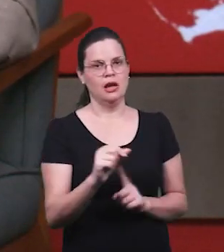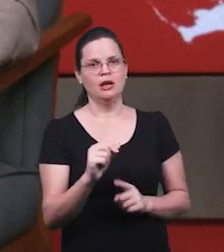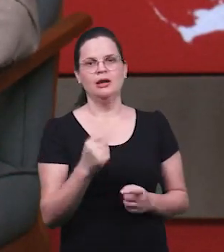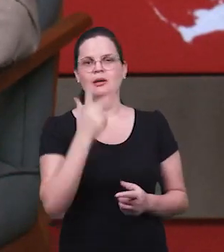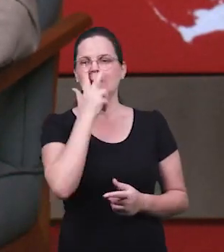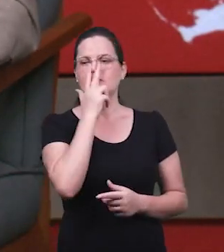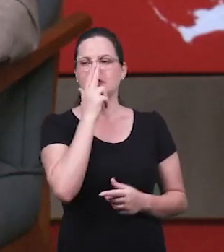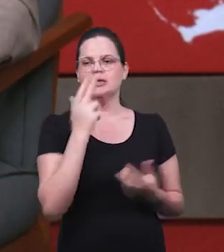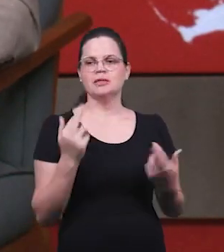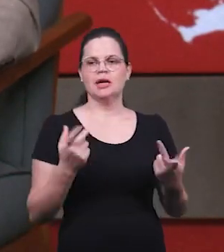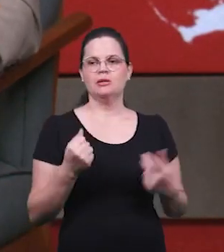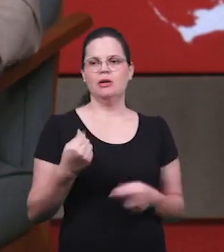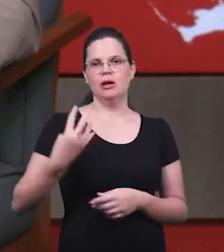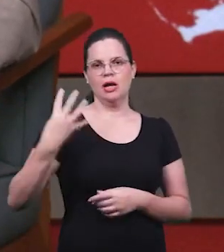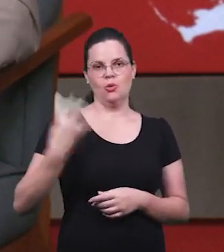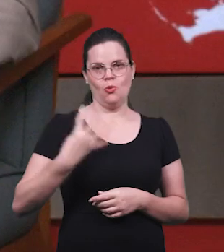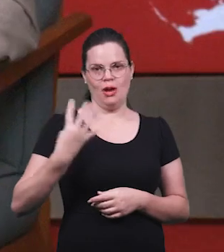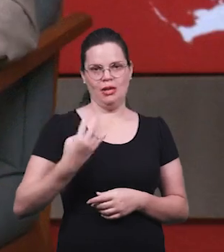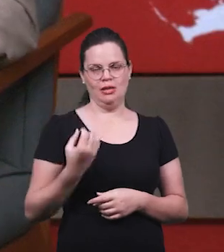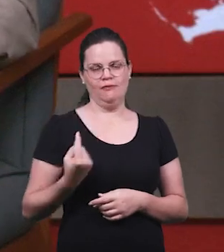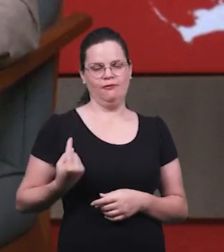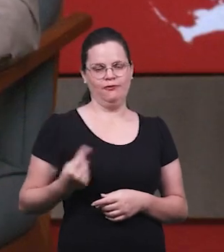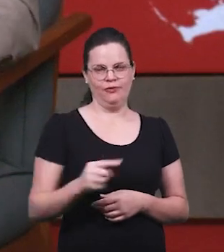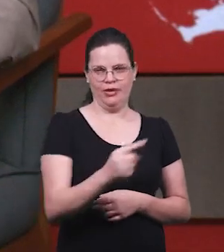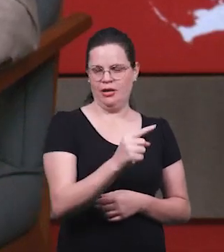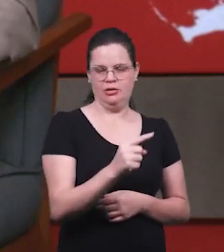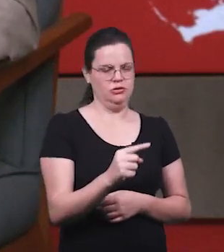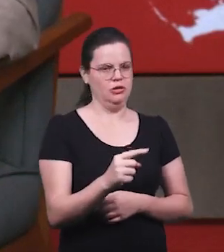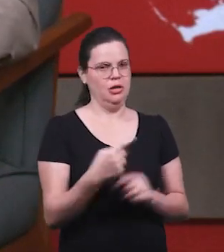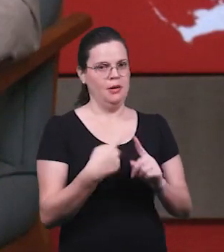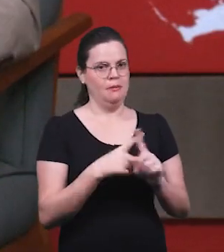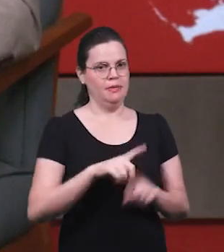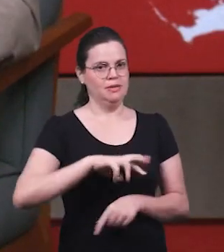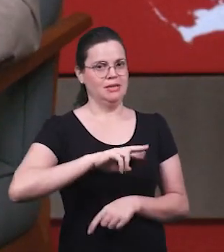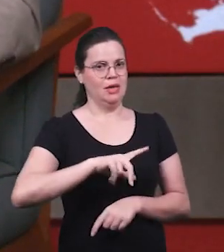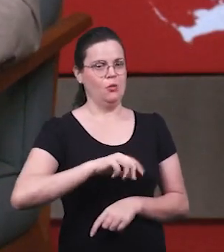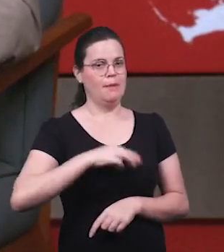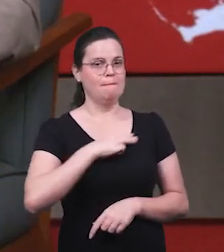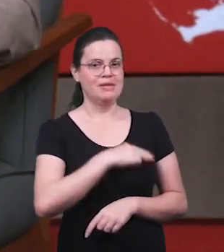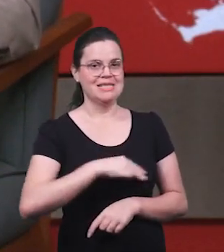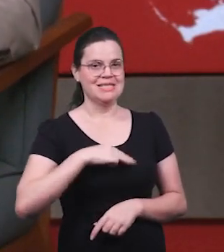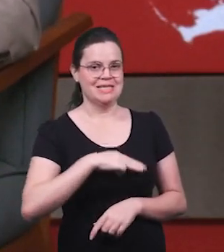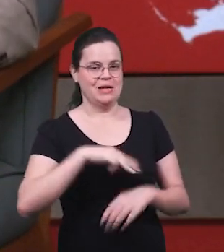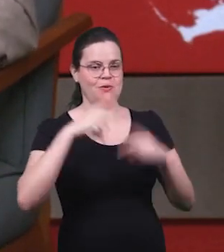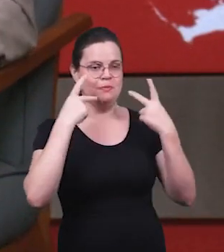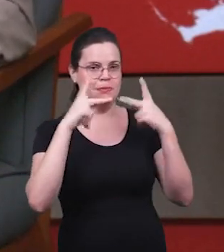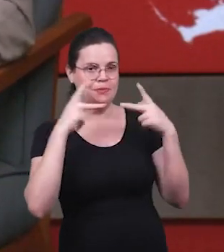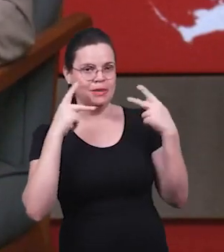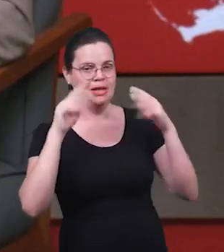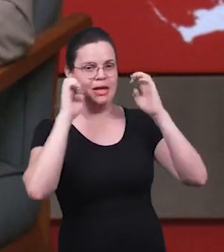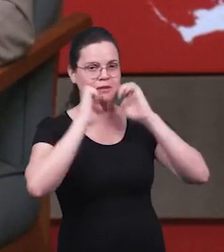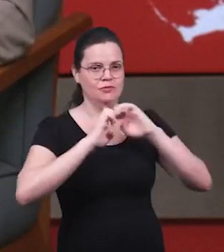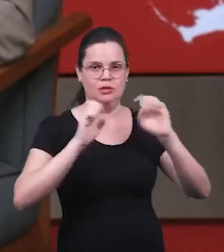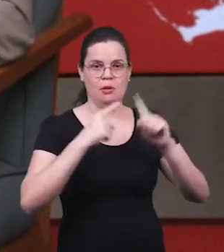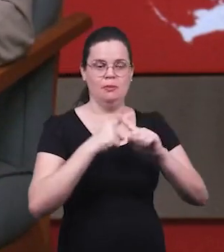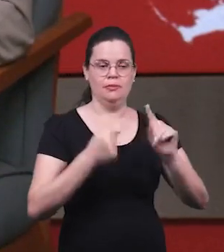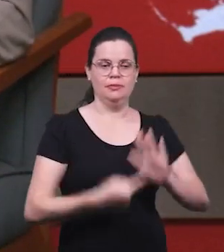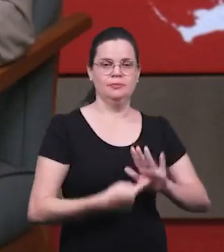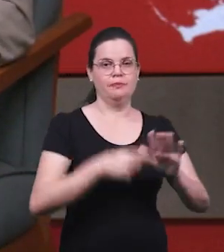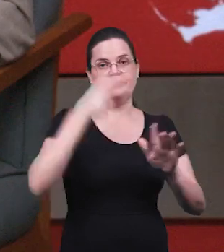essa quarta viagem não tem nada de viagem missionária, é uma viagem que é a prisão dele, quando ele vai